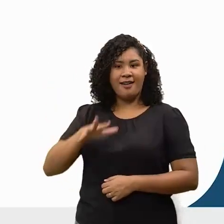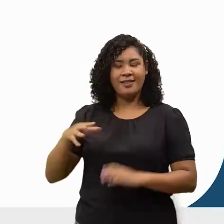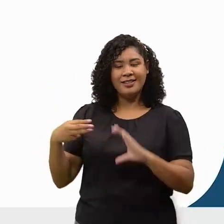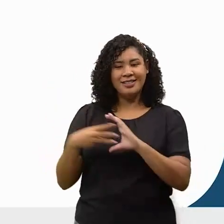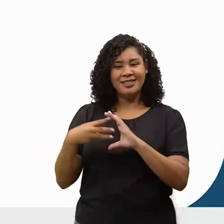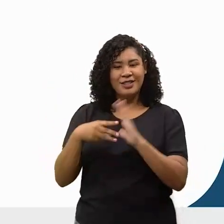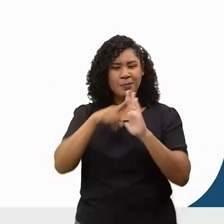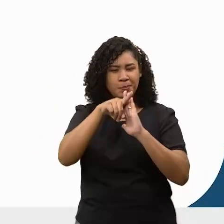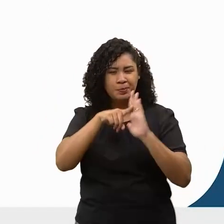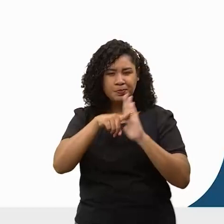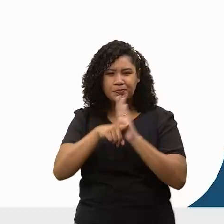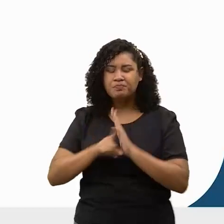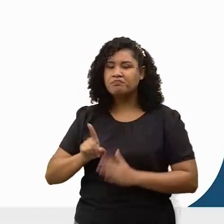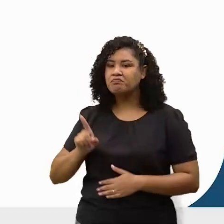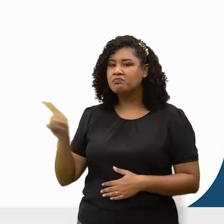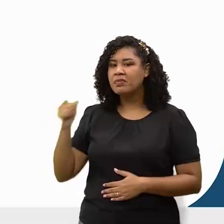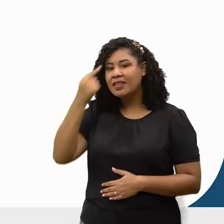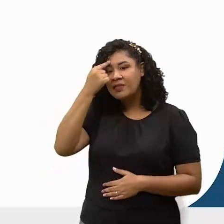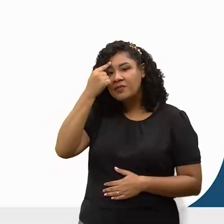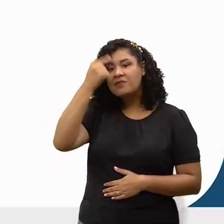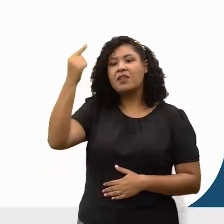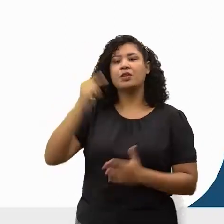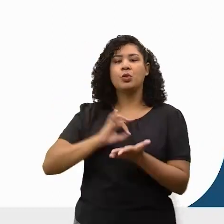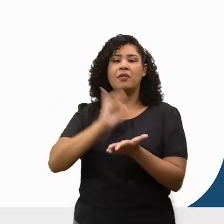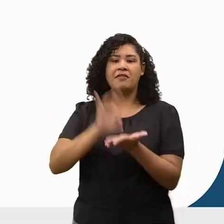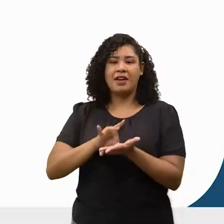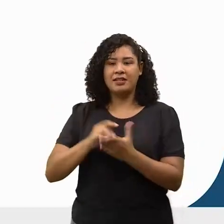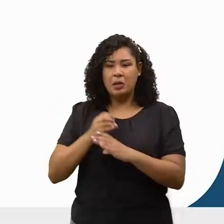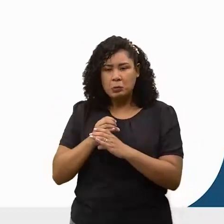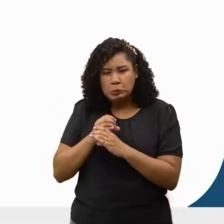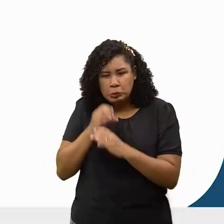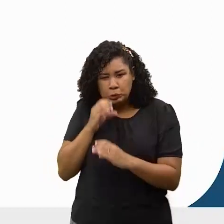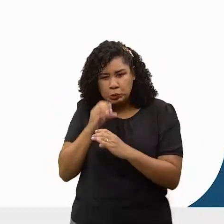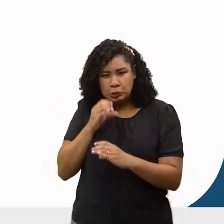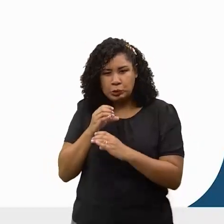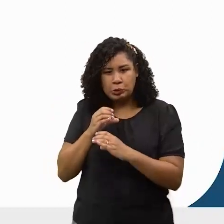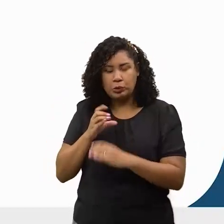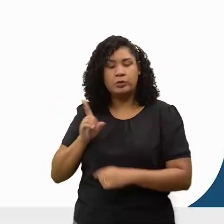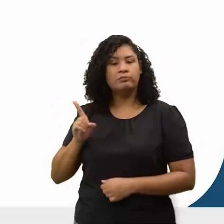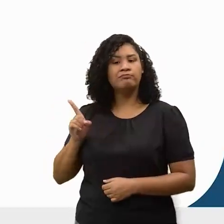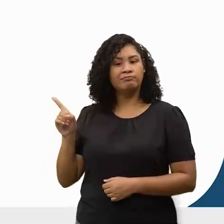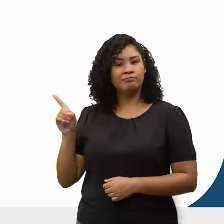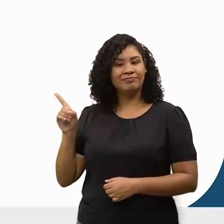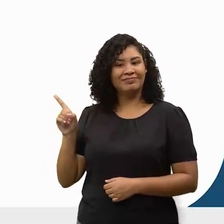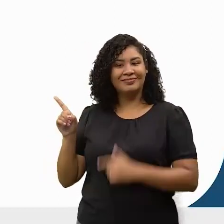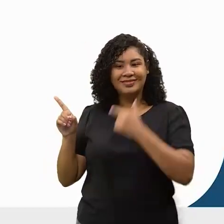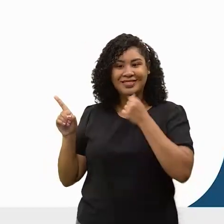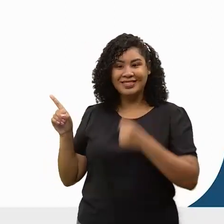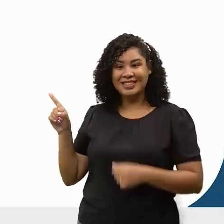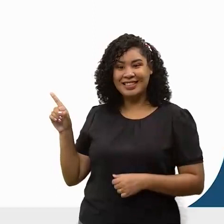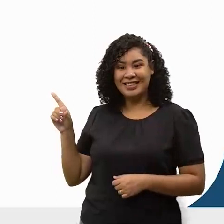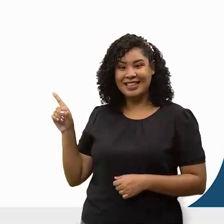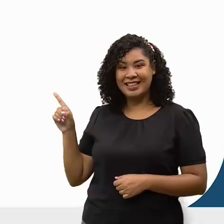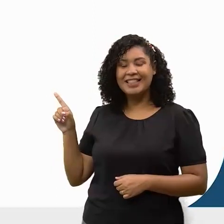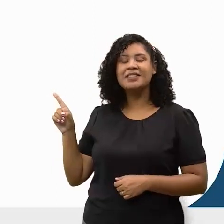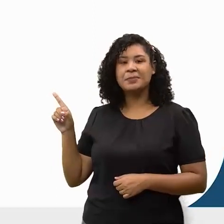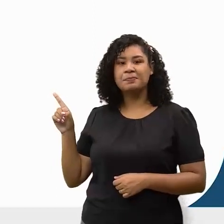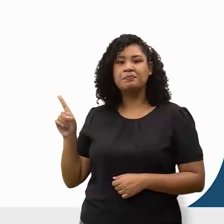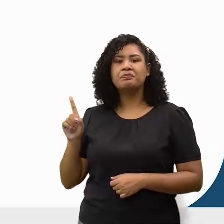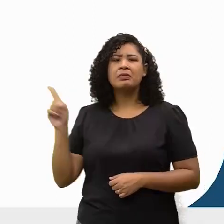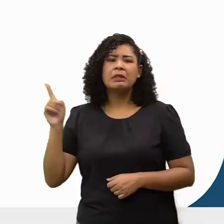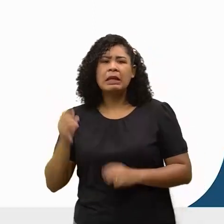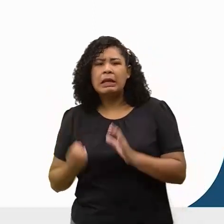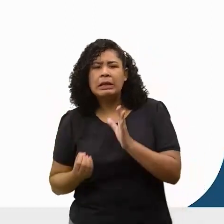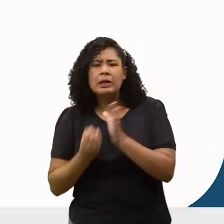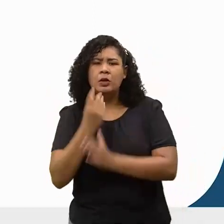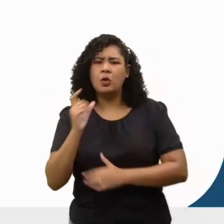fez? Ele foi um inventor do microscópio composto. Como que ele denominou o termo célula,